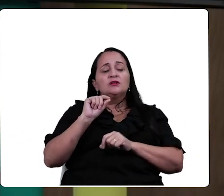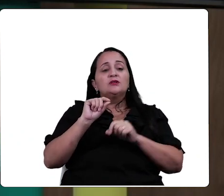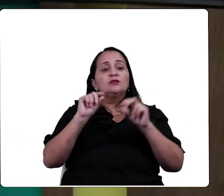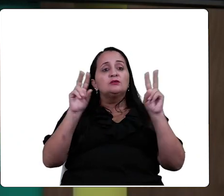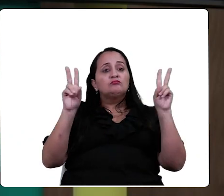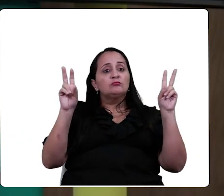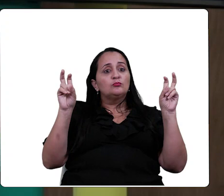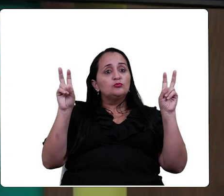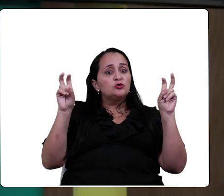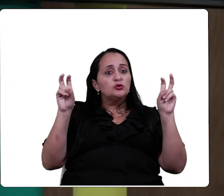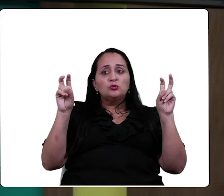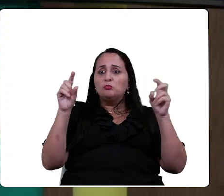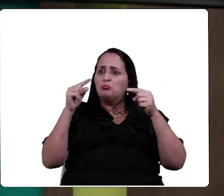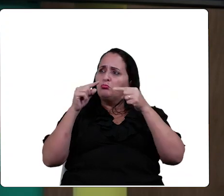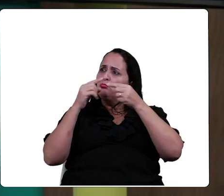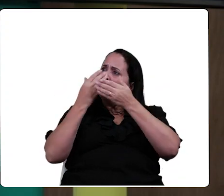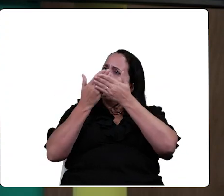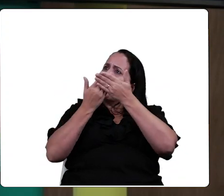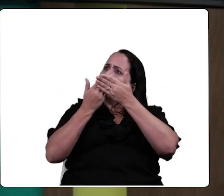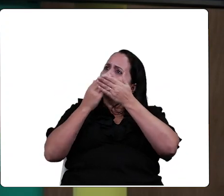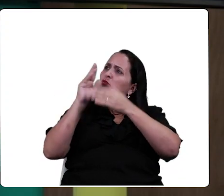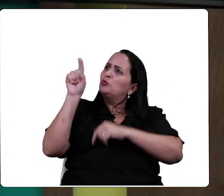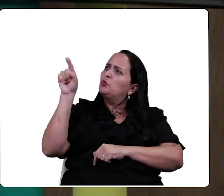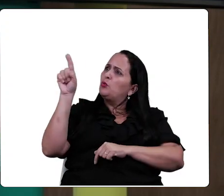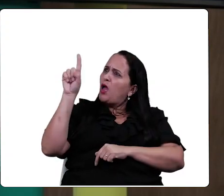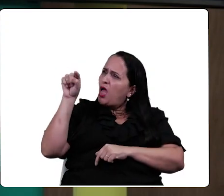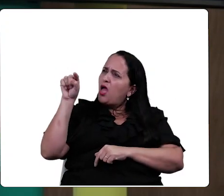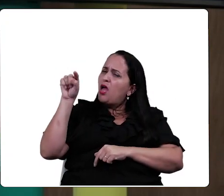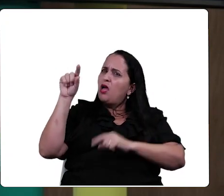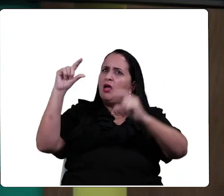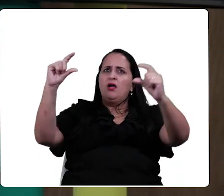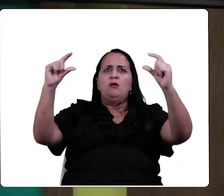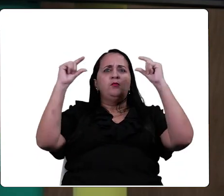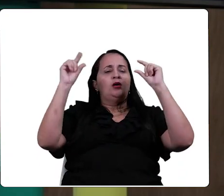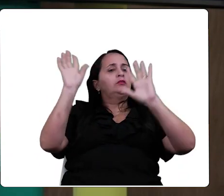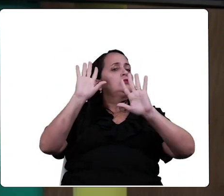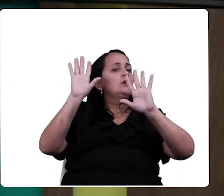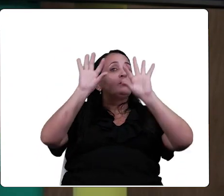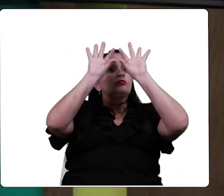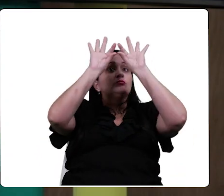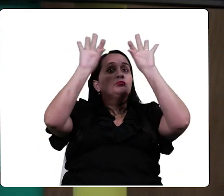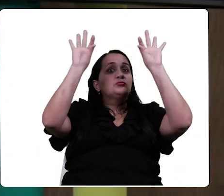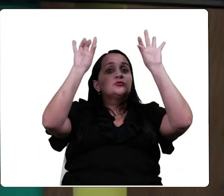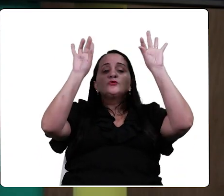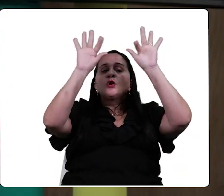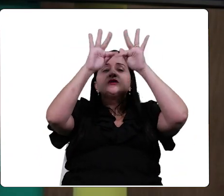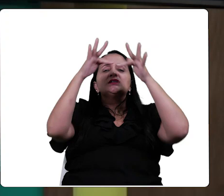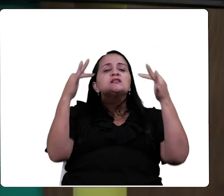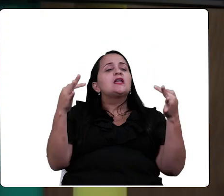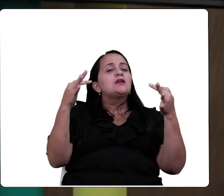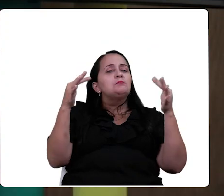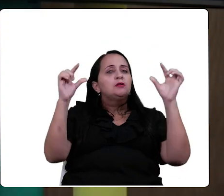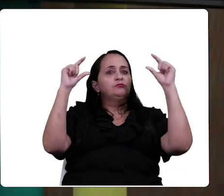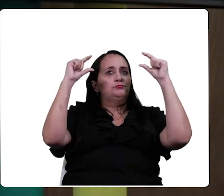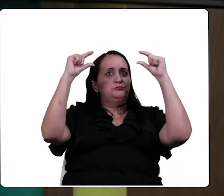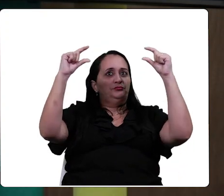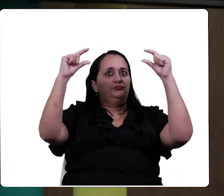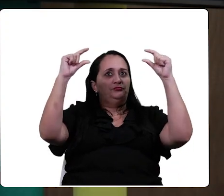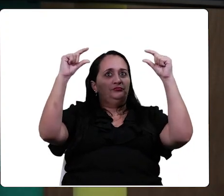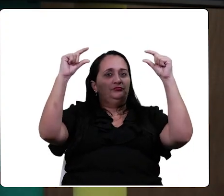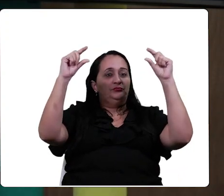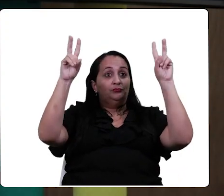assunto não está no título. O assunto vai ser tratado no texto. As